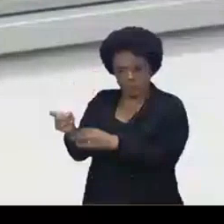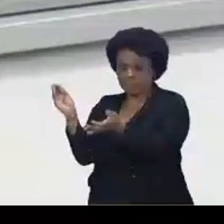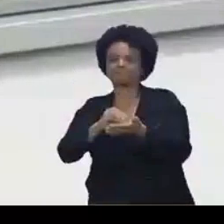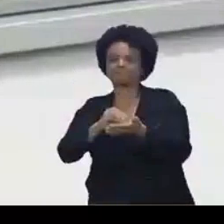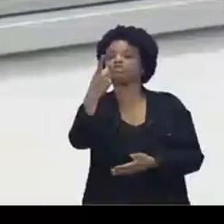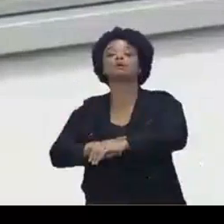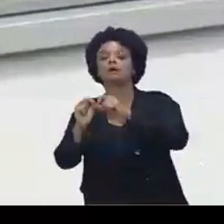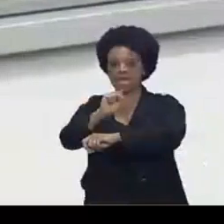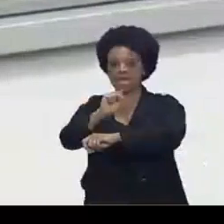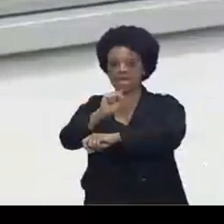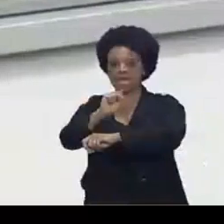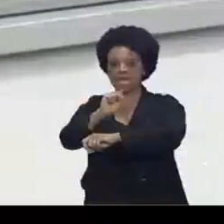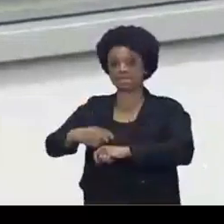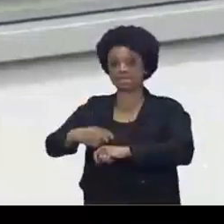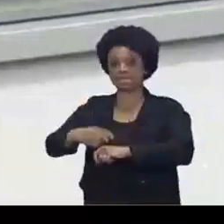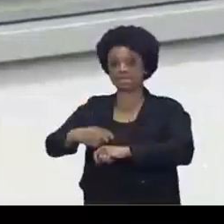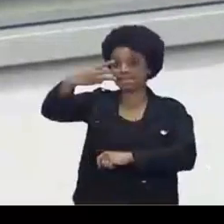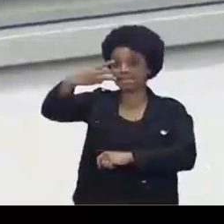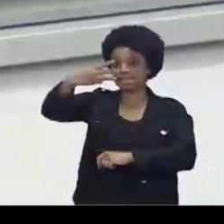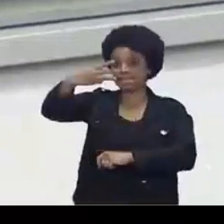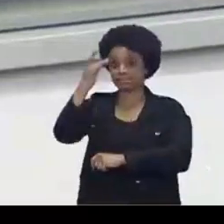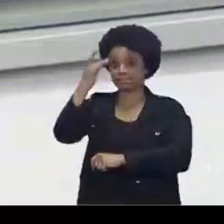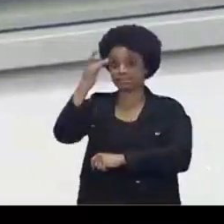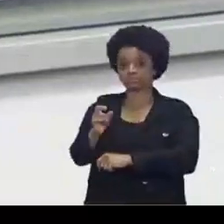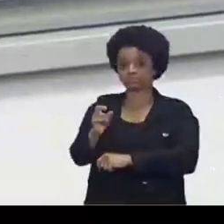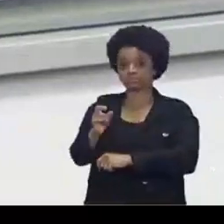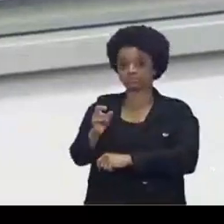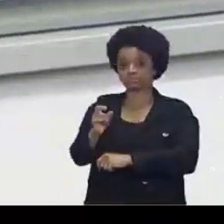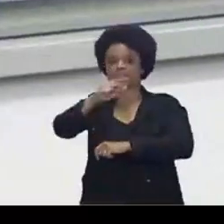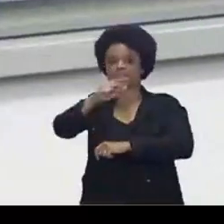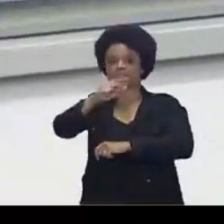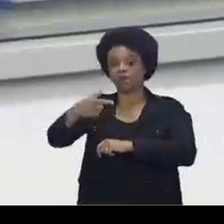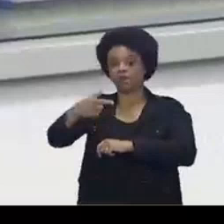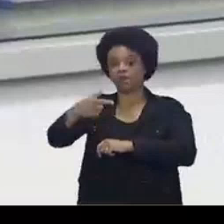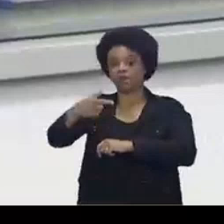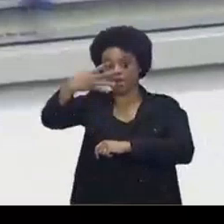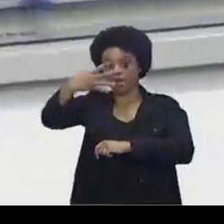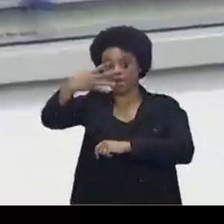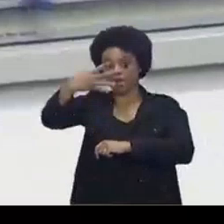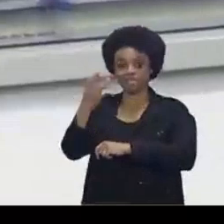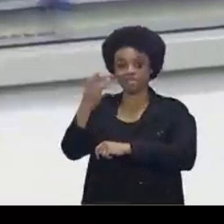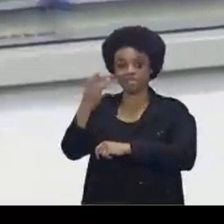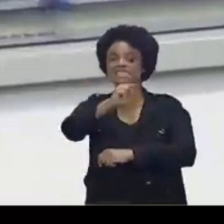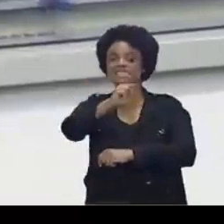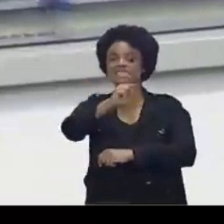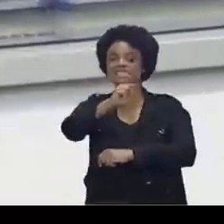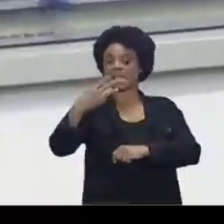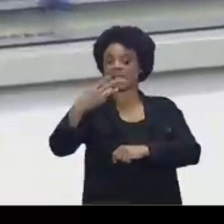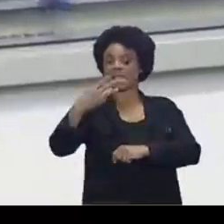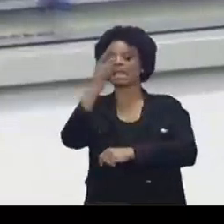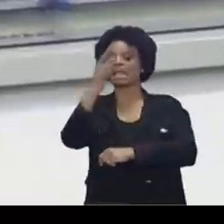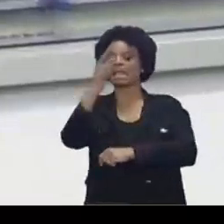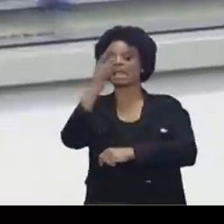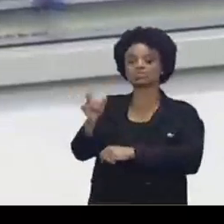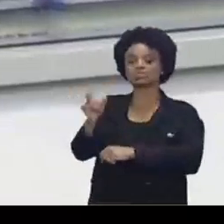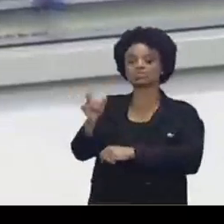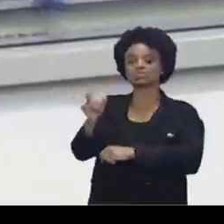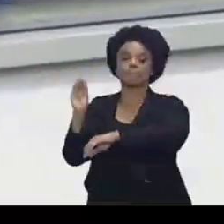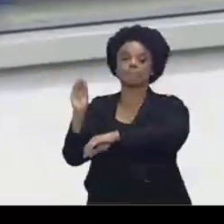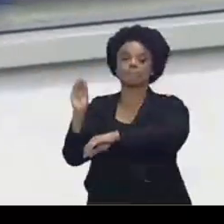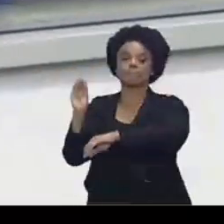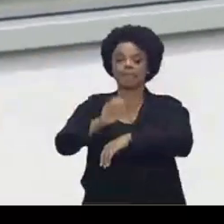Uma terceira pessoa, o S2. Uma quarta pessoa, o S3. E uma quinta pessoa, o S4. Ou seja,